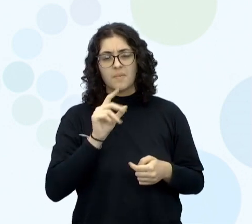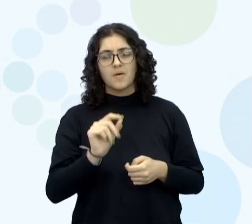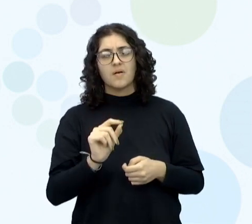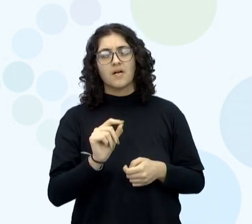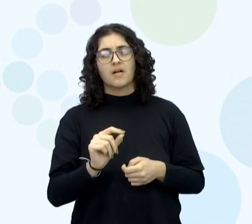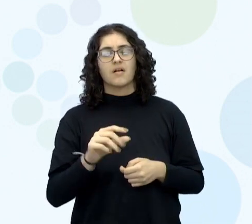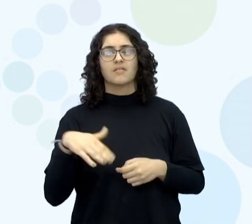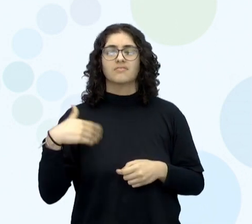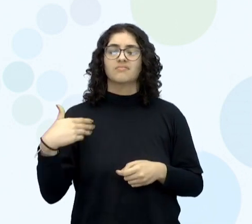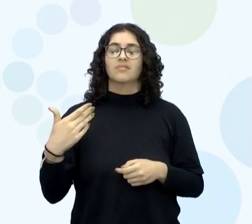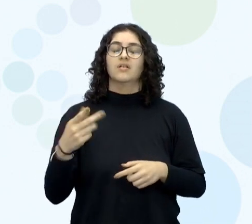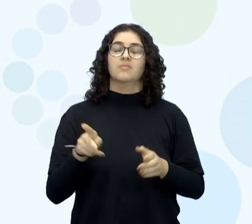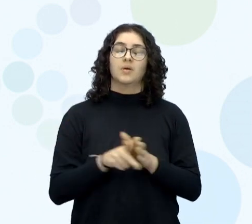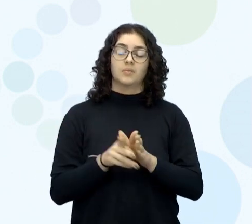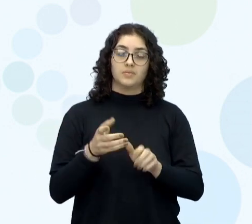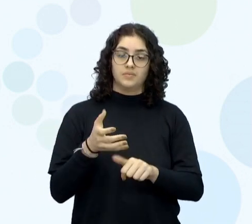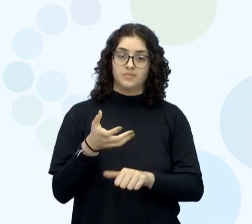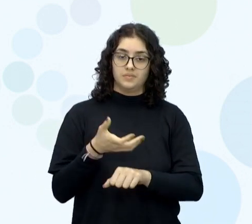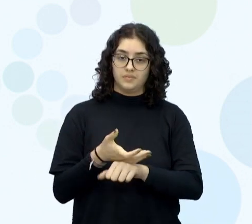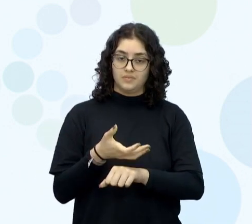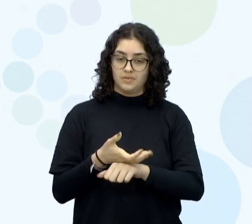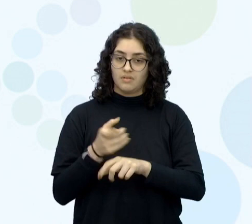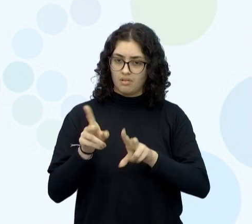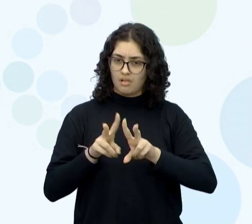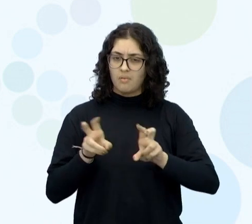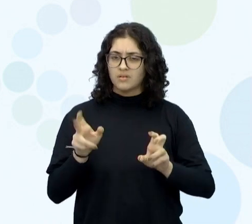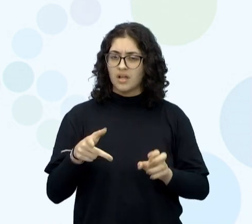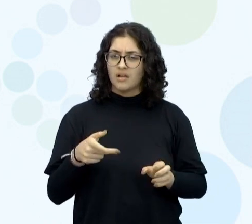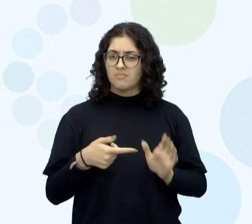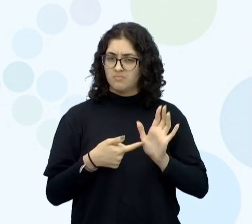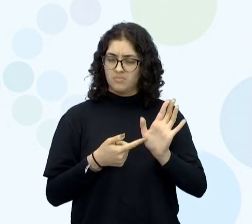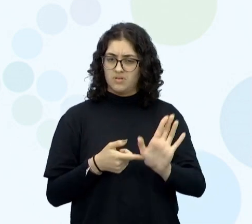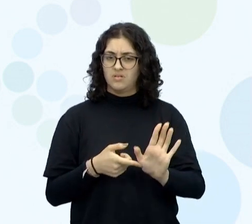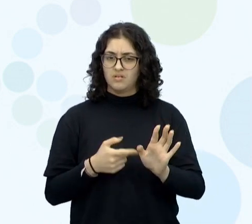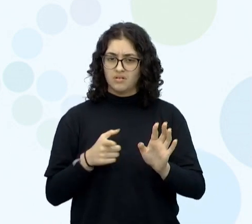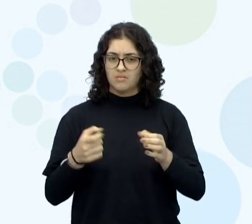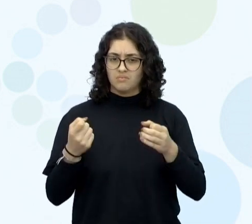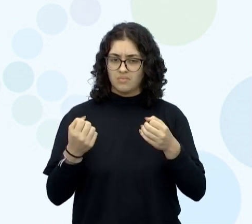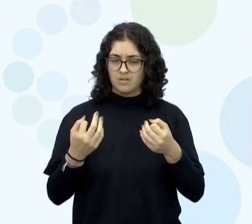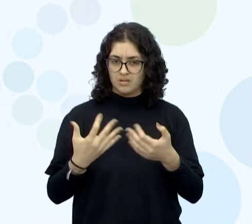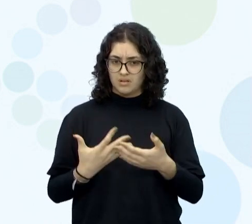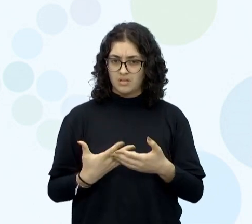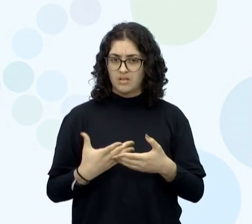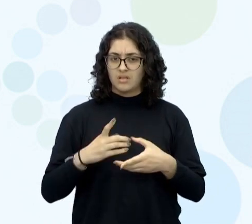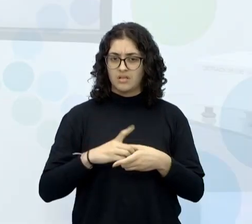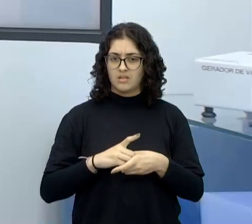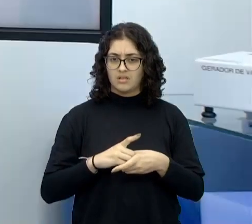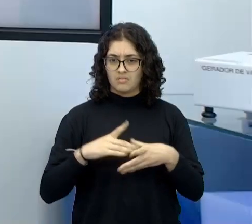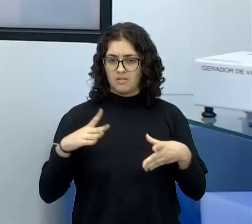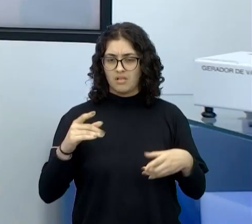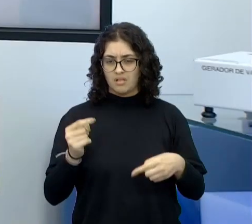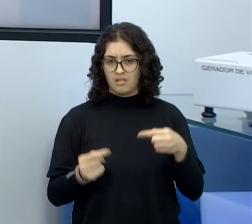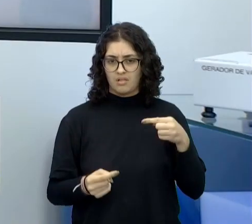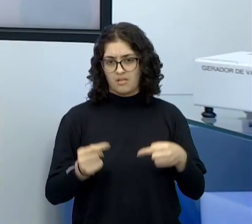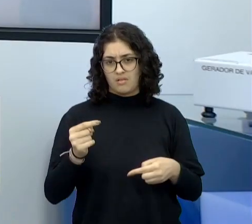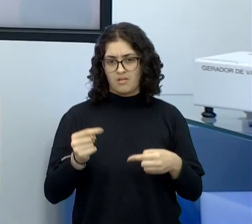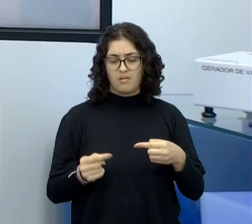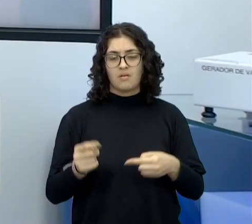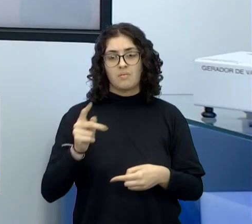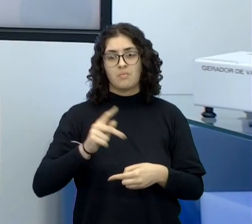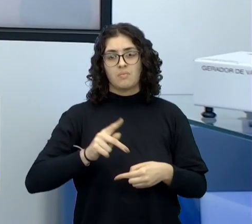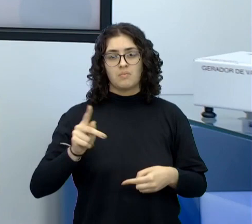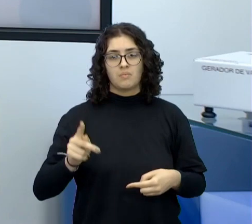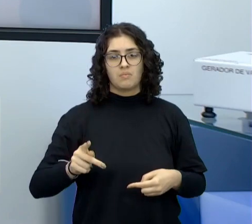no decorrer dos componentes esse título já apareceu. E para falar um pouquinho sobre democracia em debate, o professor